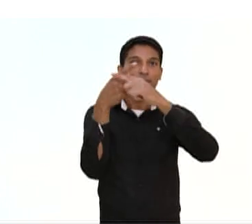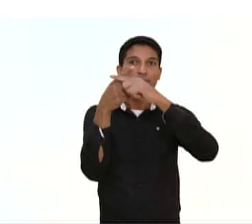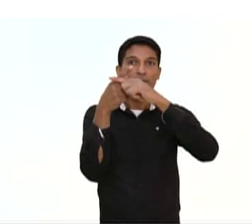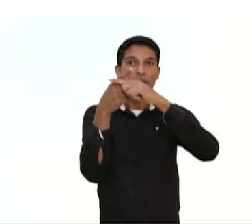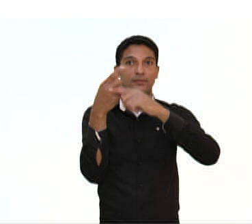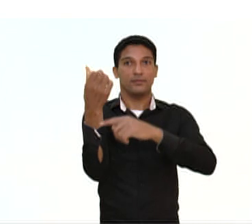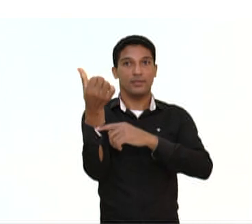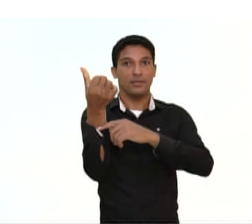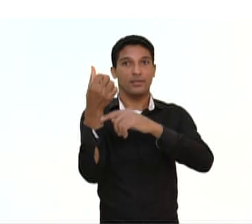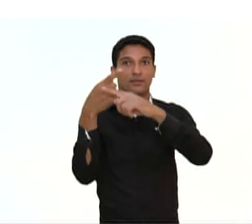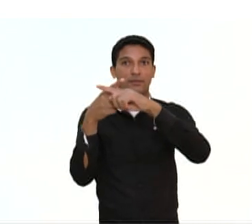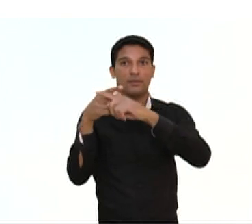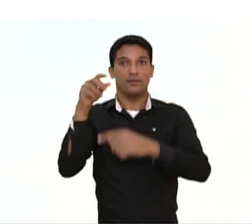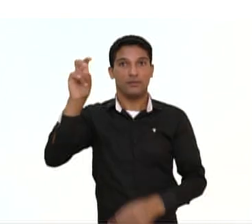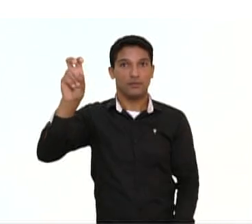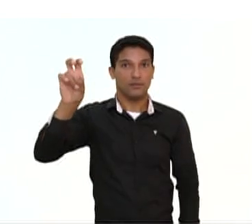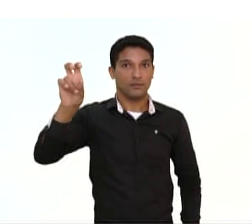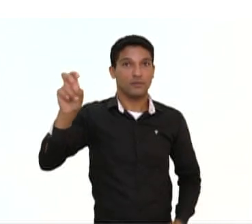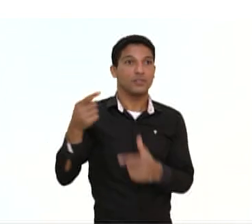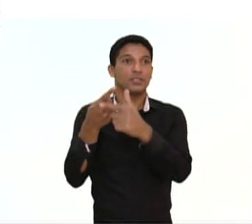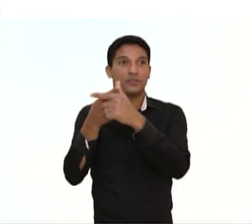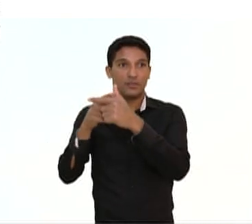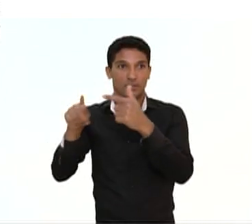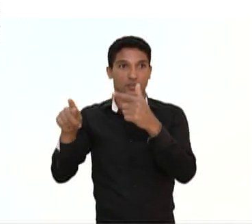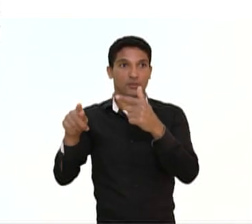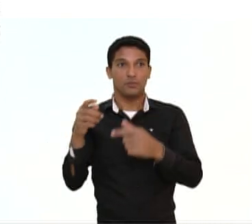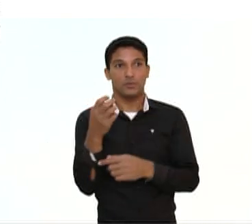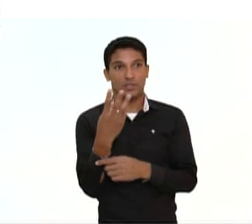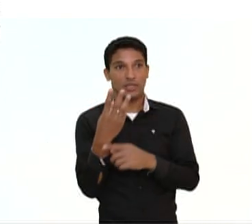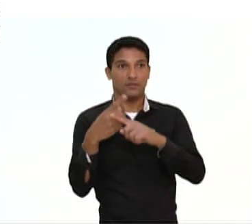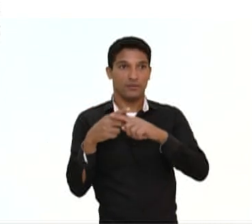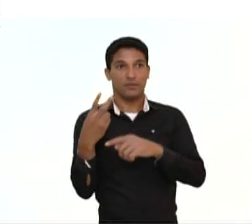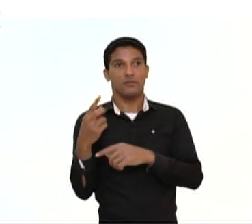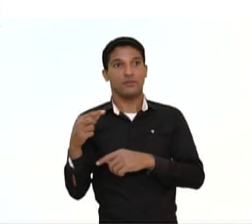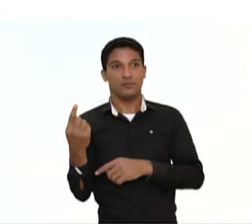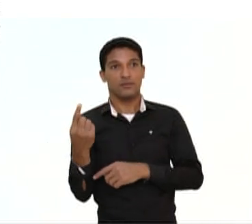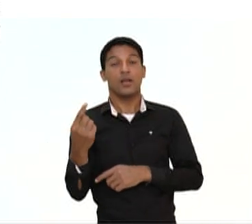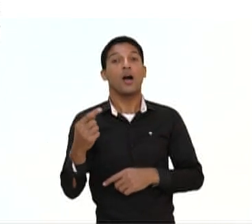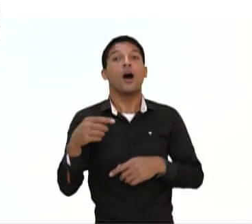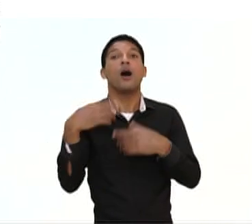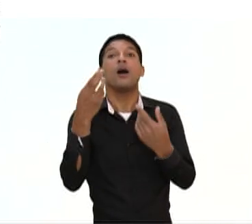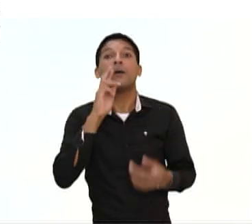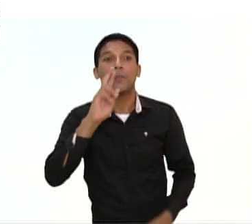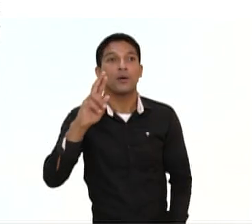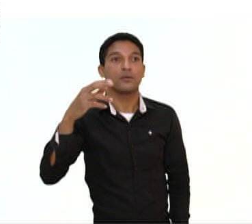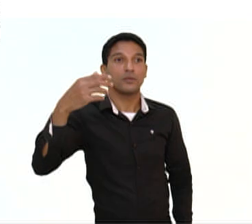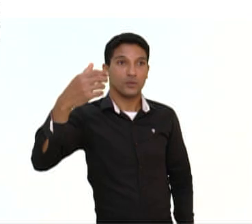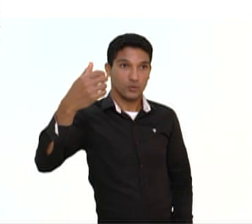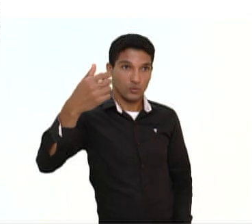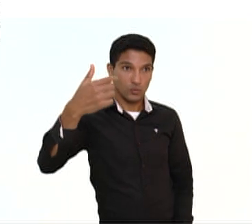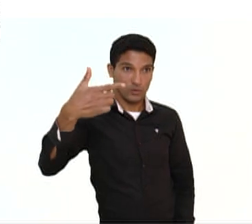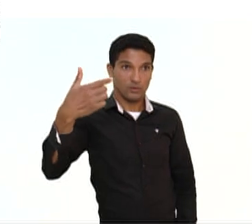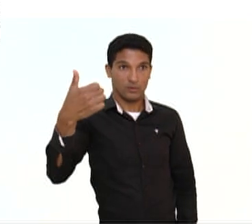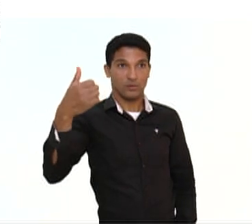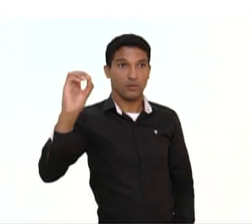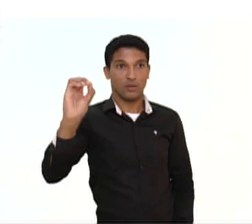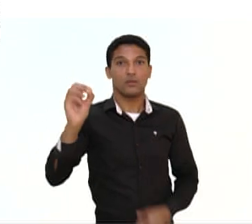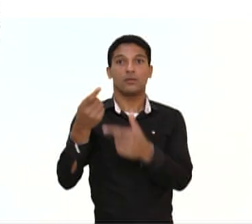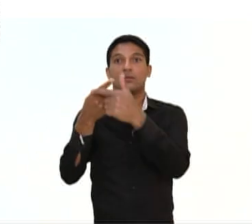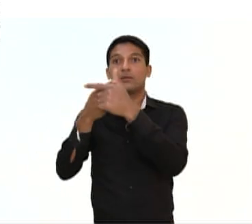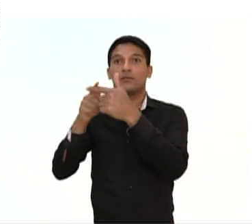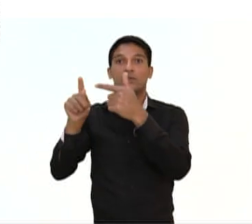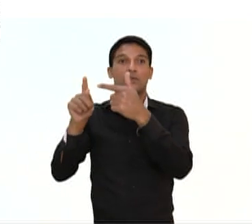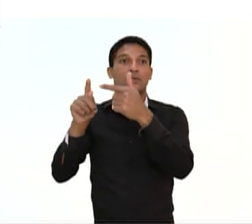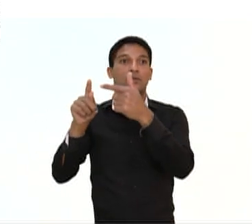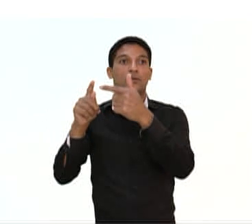divididos por 3 fatorial, que é 3 vezes 2 vezes 1. Vai ficar, então, 210 dividido por 6, um